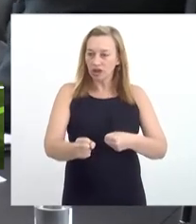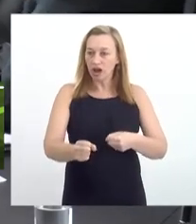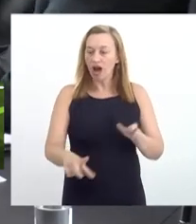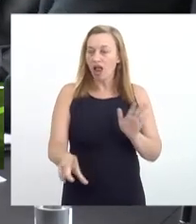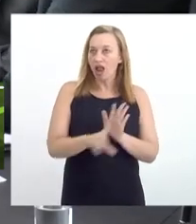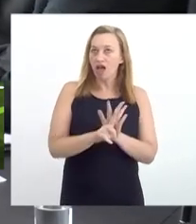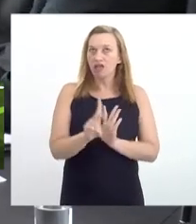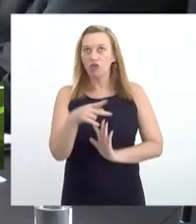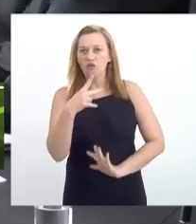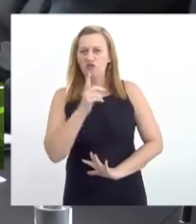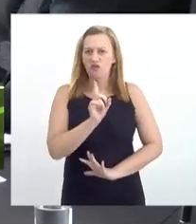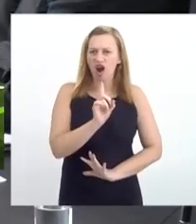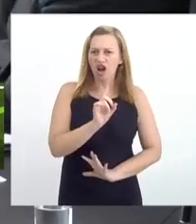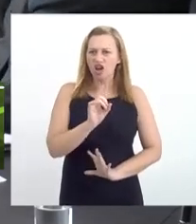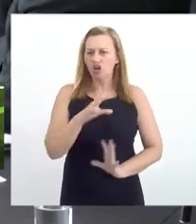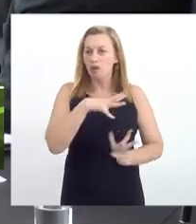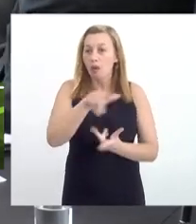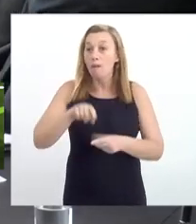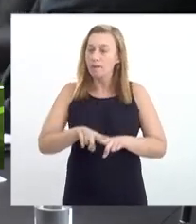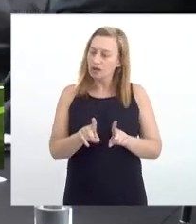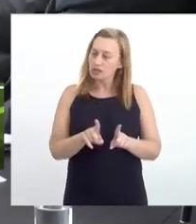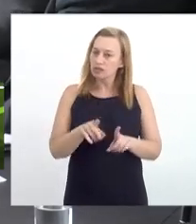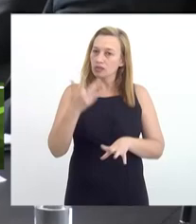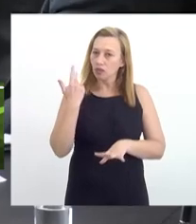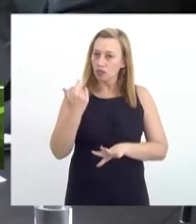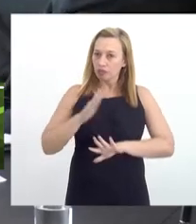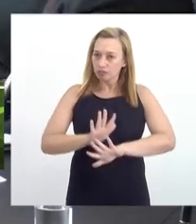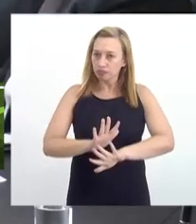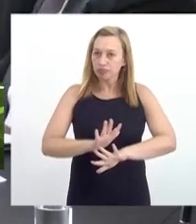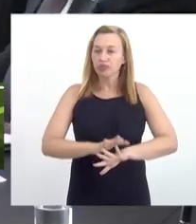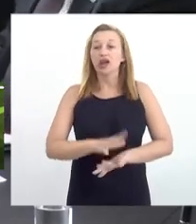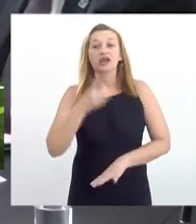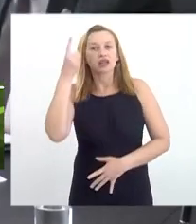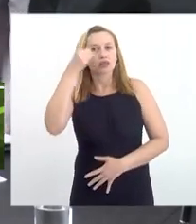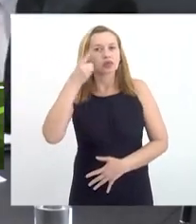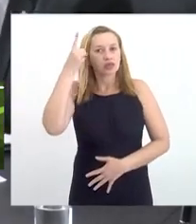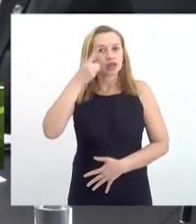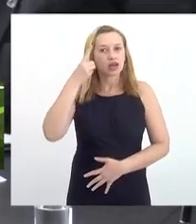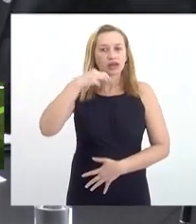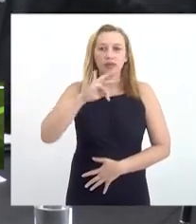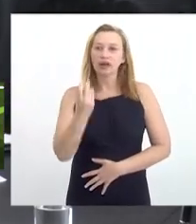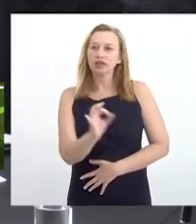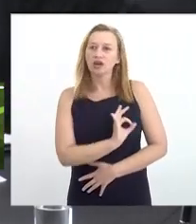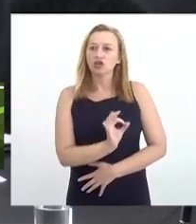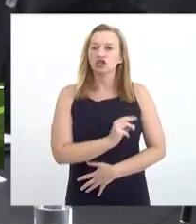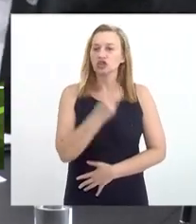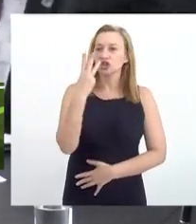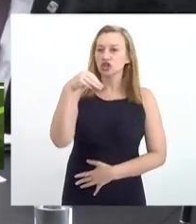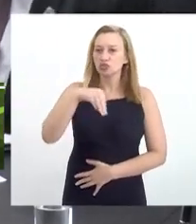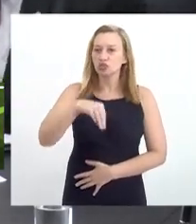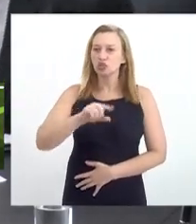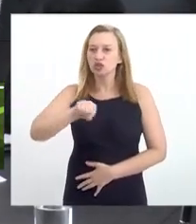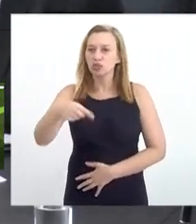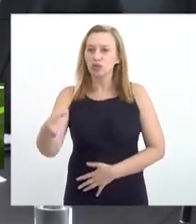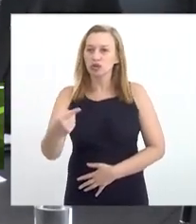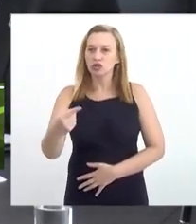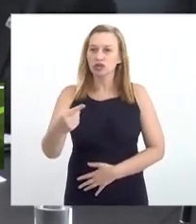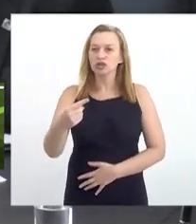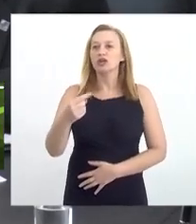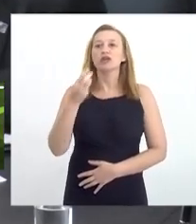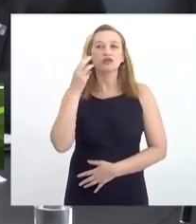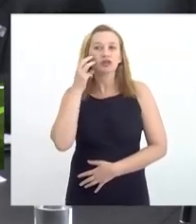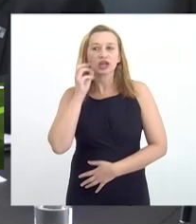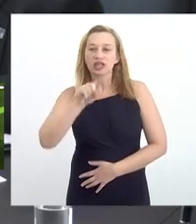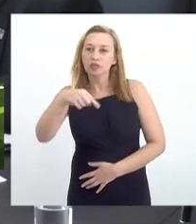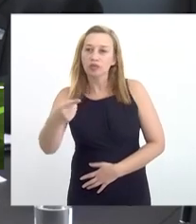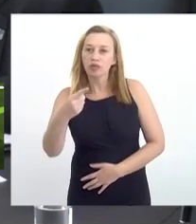não fala do global, mas tranquilo. Então, deputada Marta Rocha, três minutos, por favor, seguida, Valdeque, Luiz Paulo, na